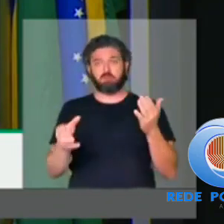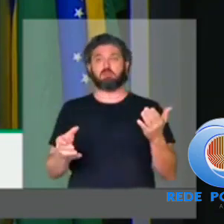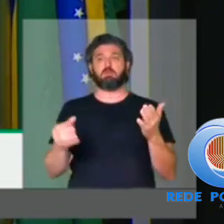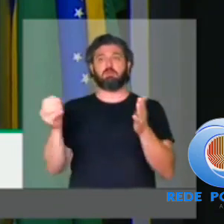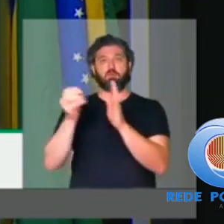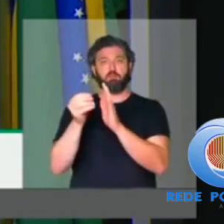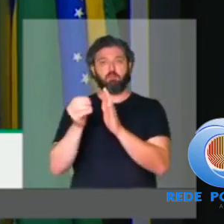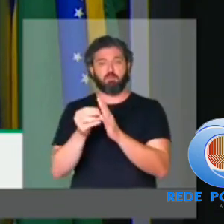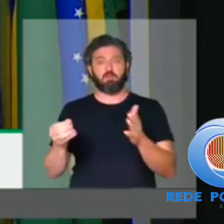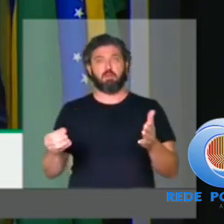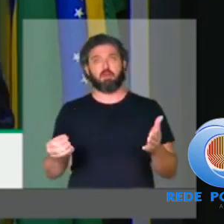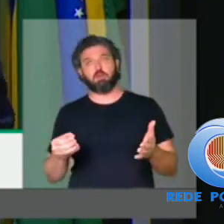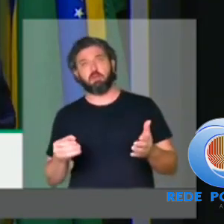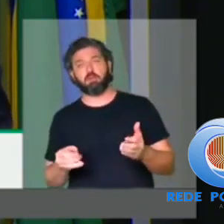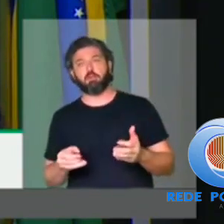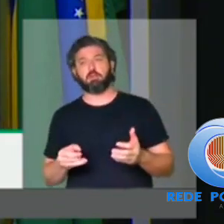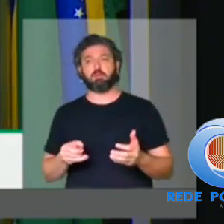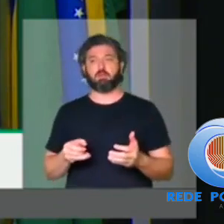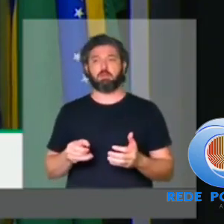a falta de